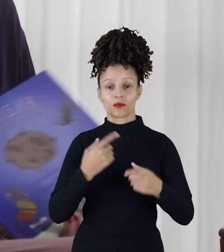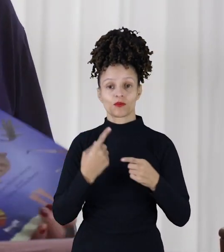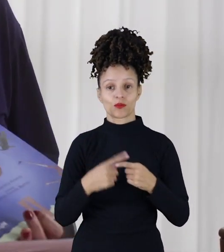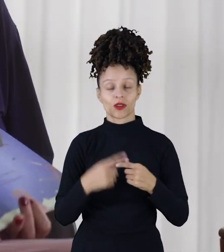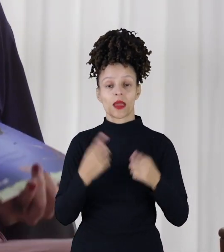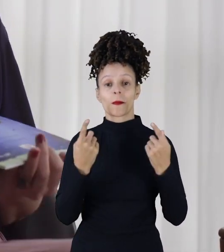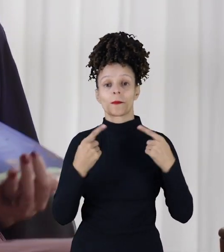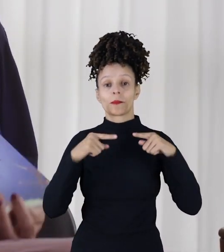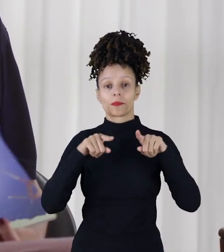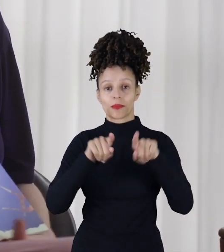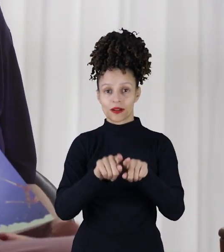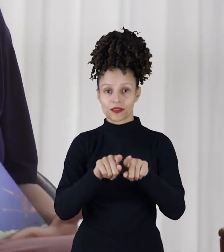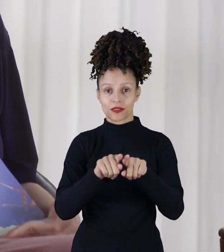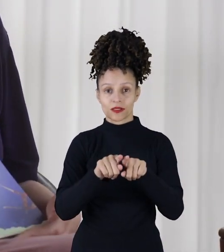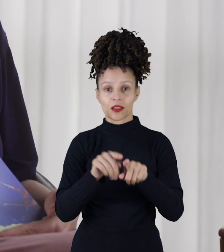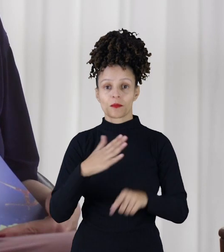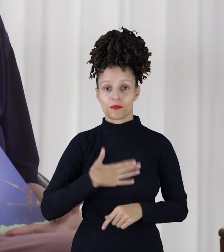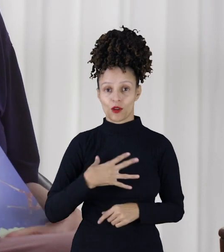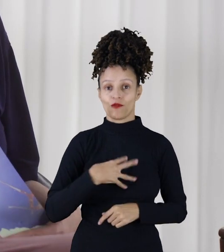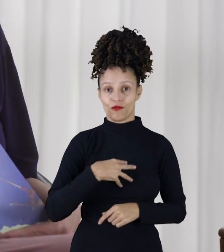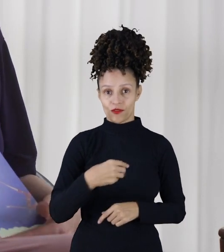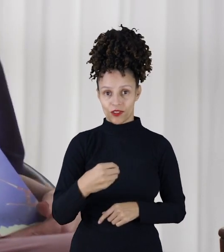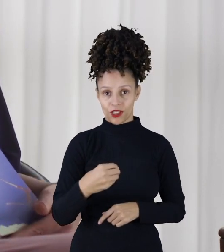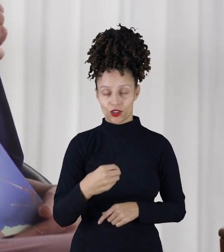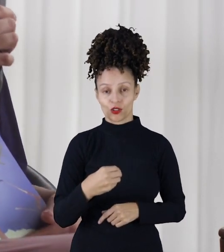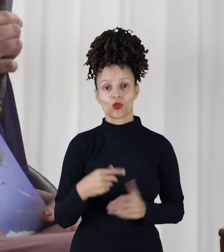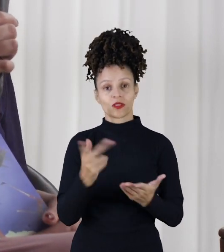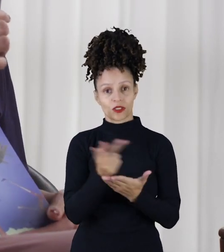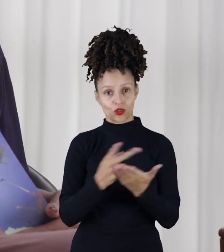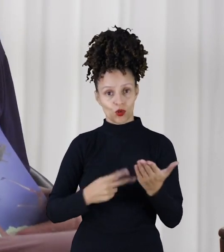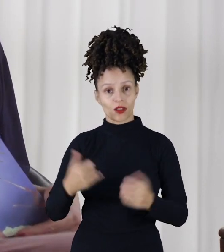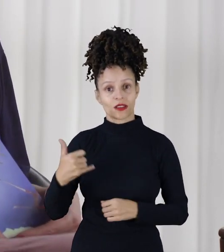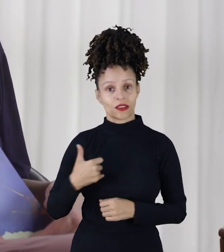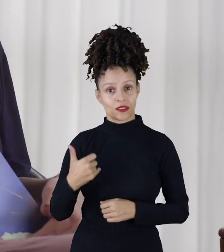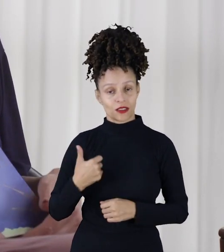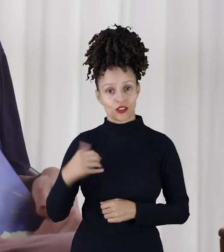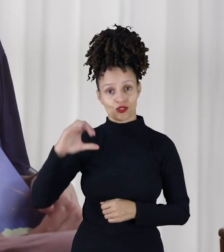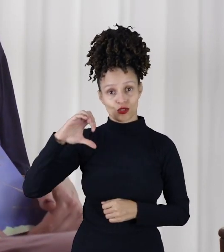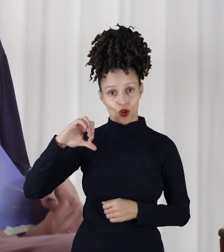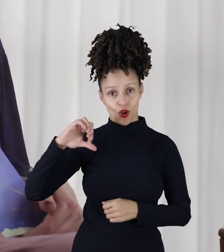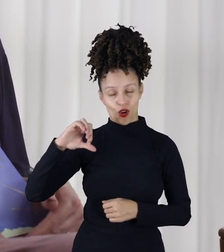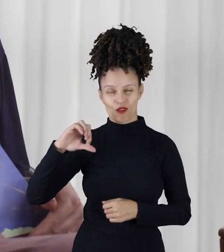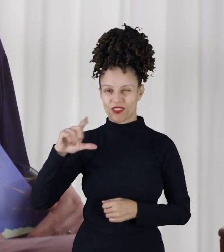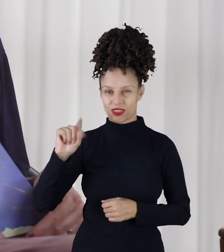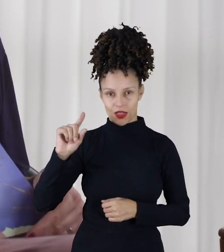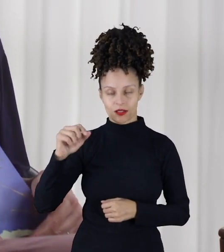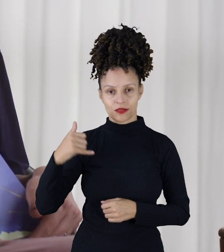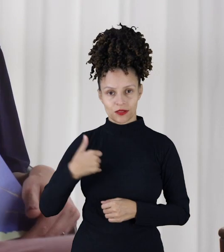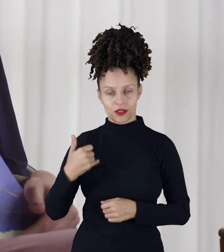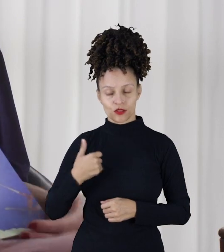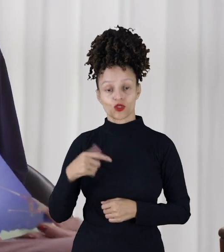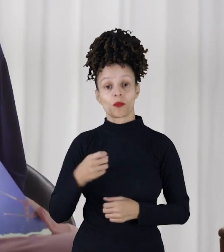muito especial para mim, porque ele foi uma parceria com o meu filho. Meu filho ilustrou quando ele tinha